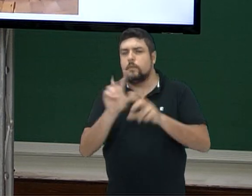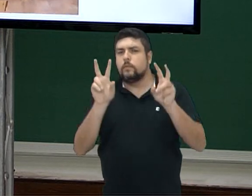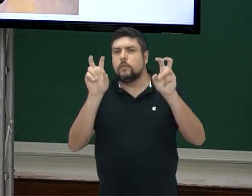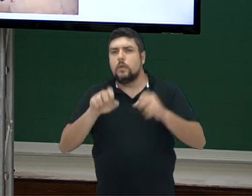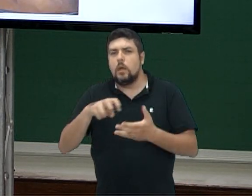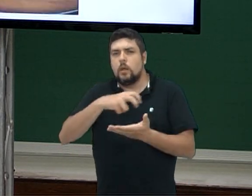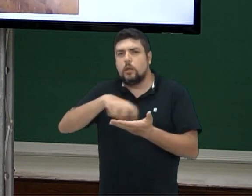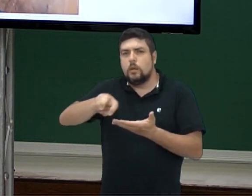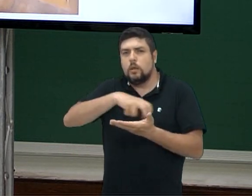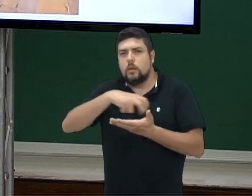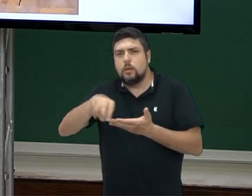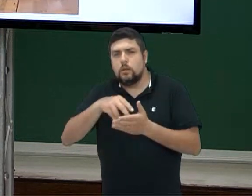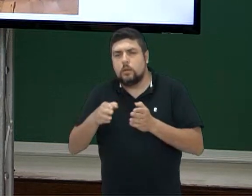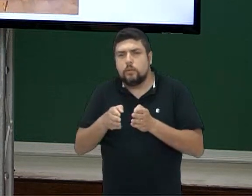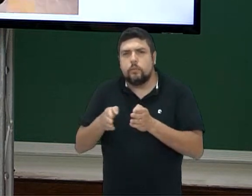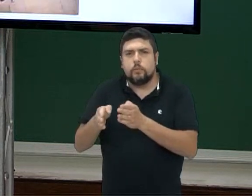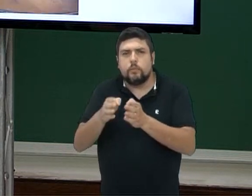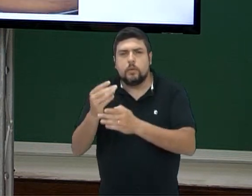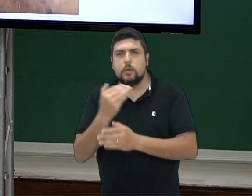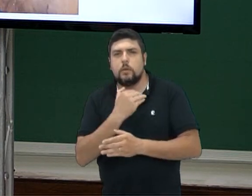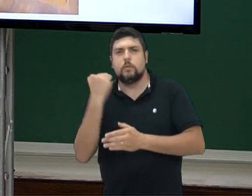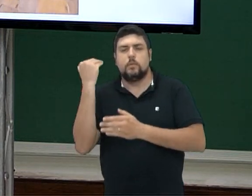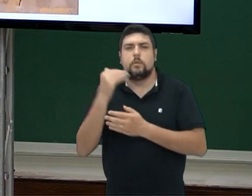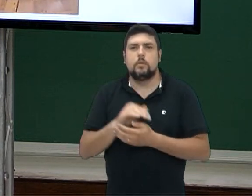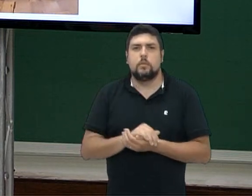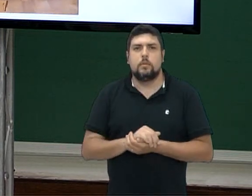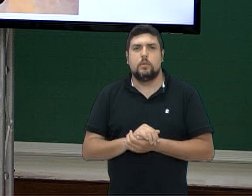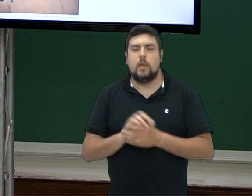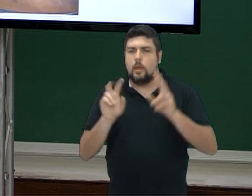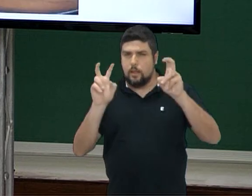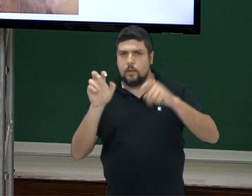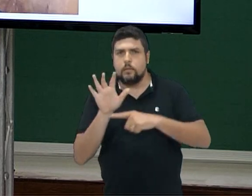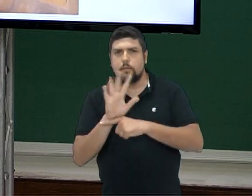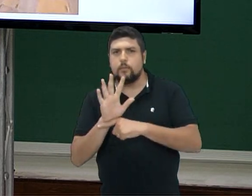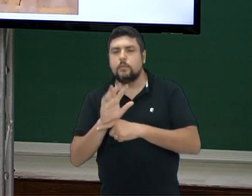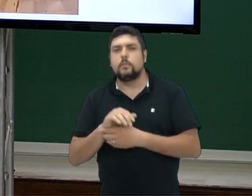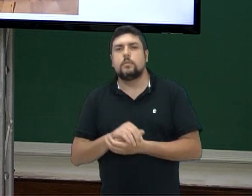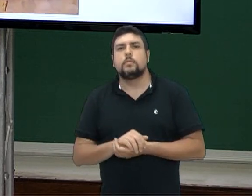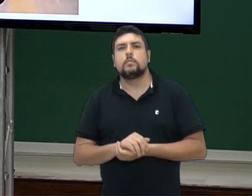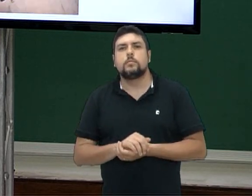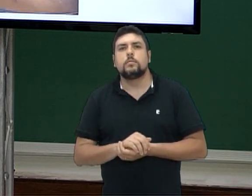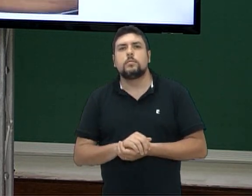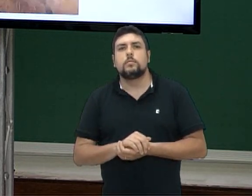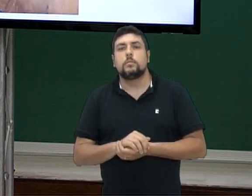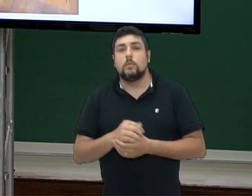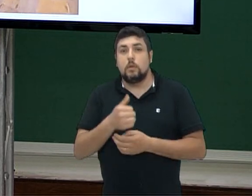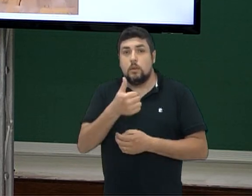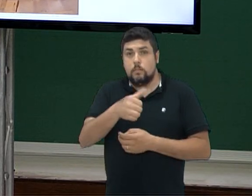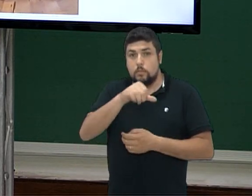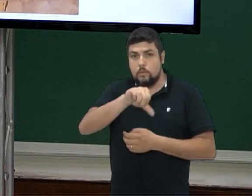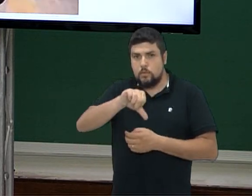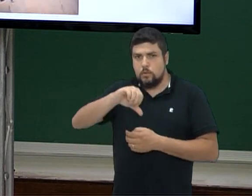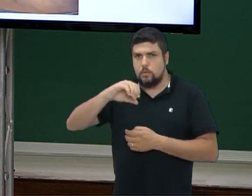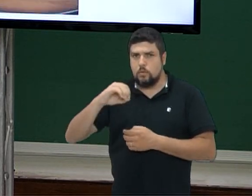aconteceu ali na década de 90. Mas até esse período, nos anos 90, o skate ainda era conhecido como esporte